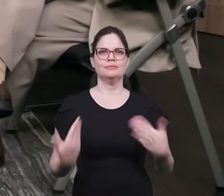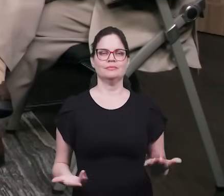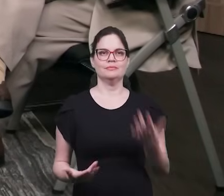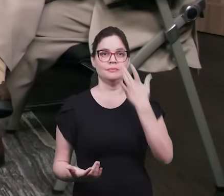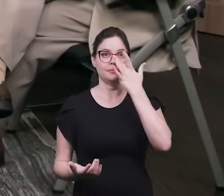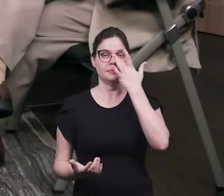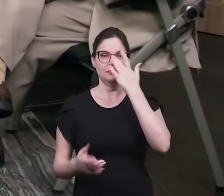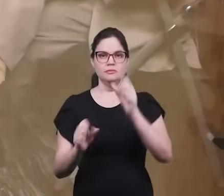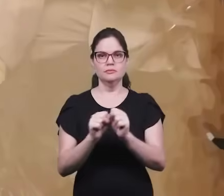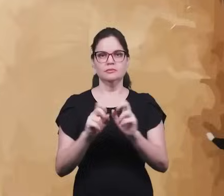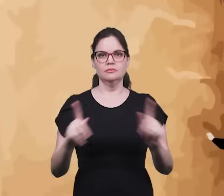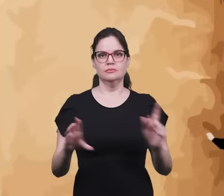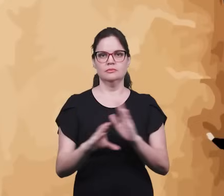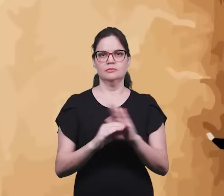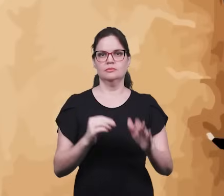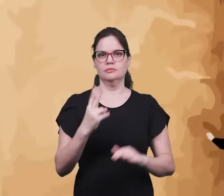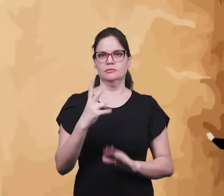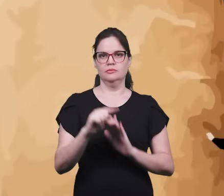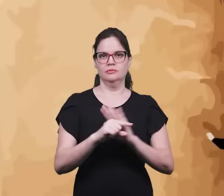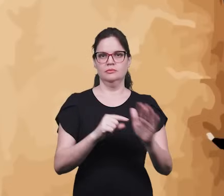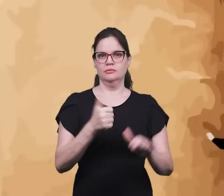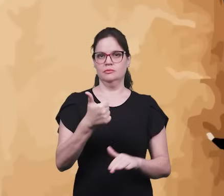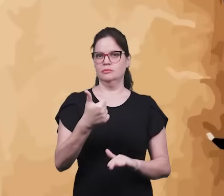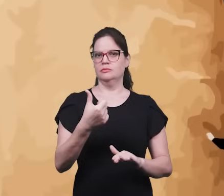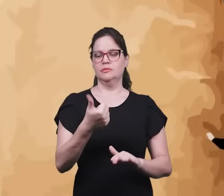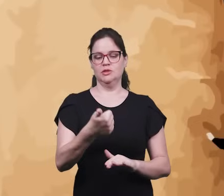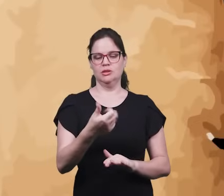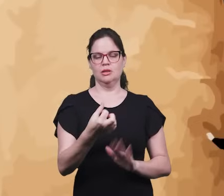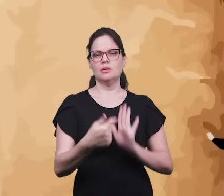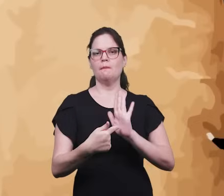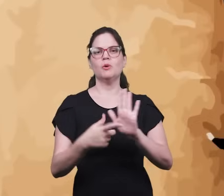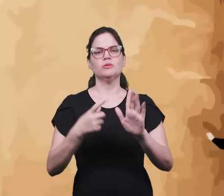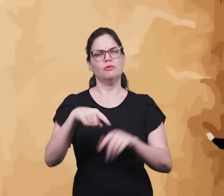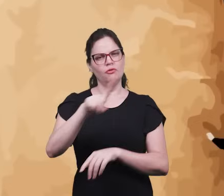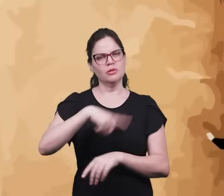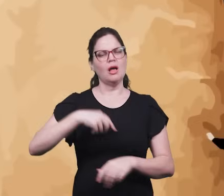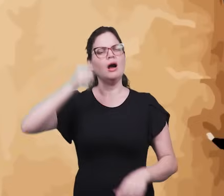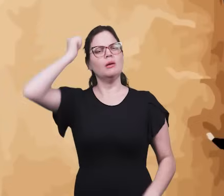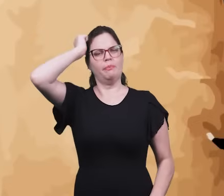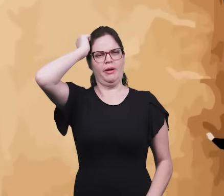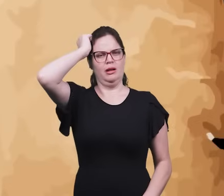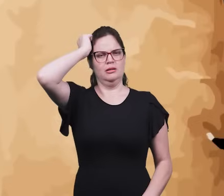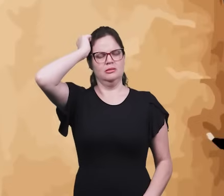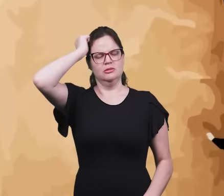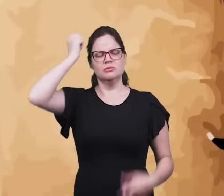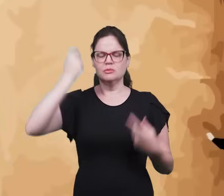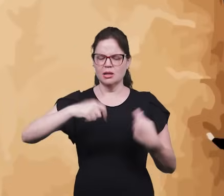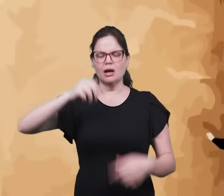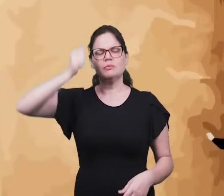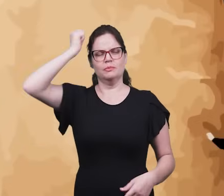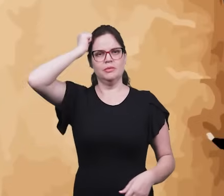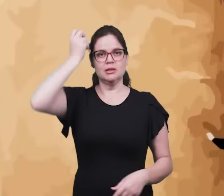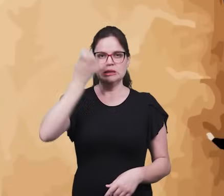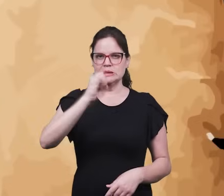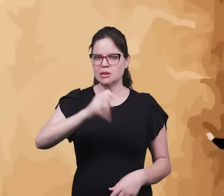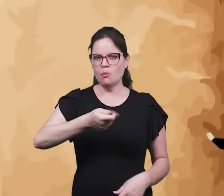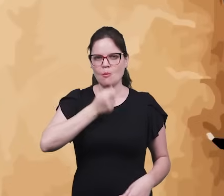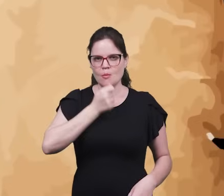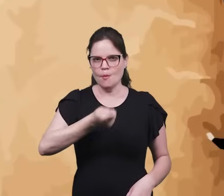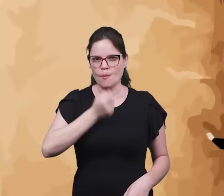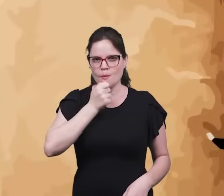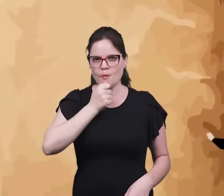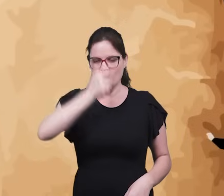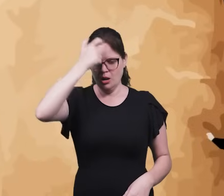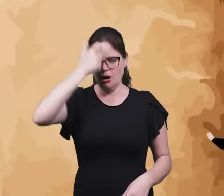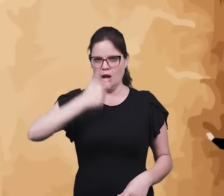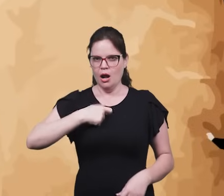Bom, Apocalipse 2,16 diz: arrepende-te, quando não virei a ti em breve e batalharei